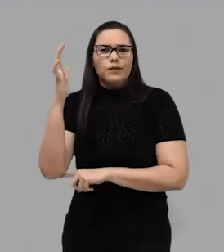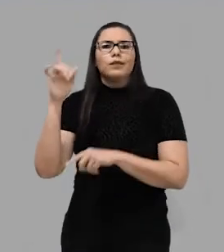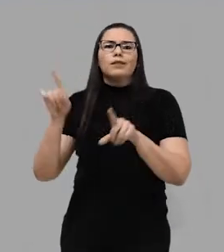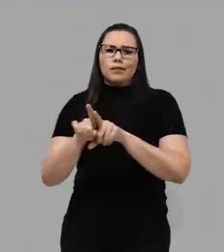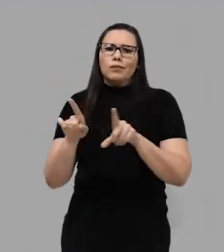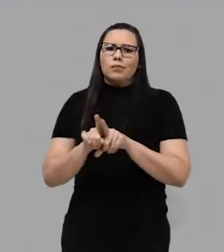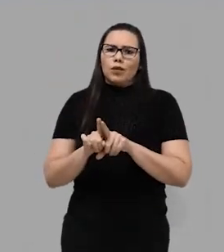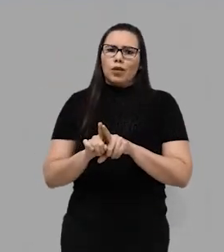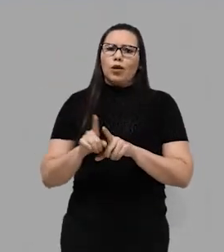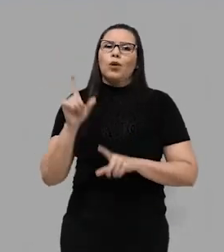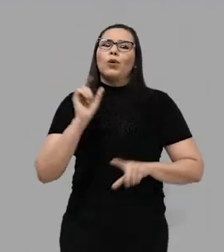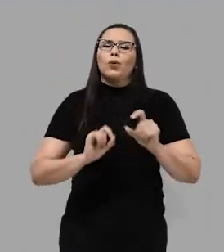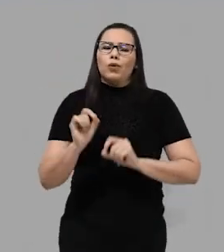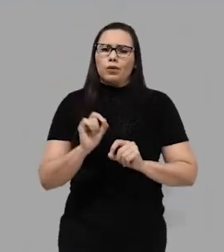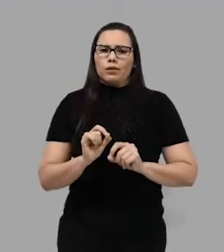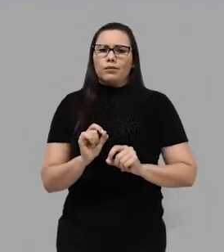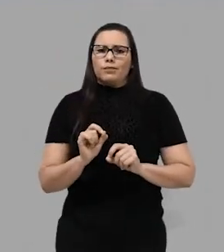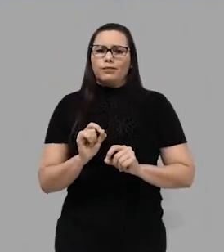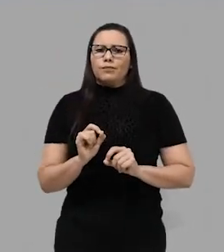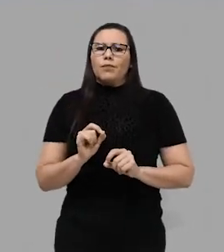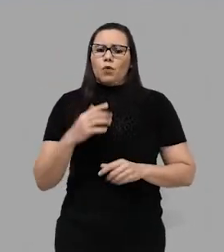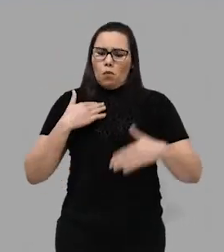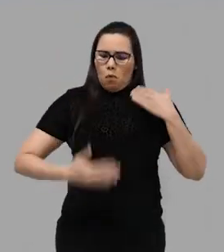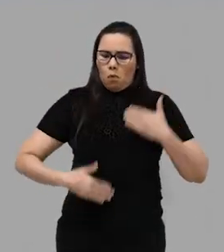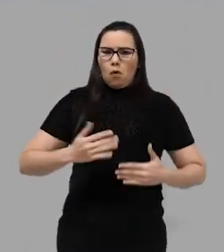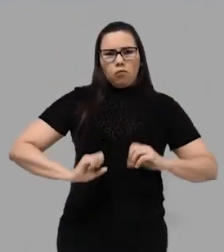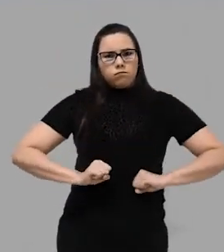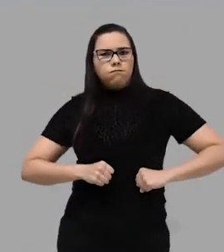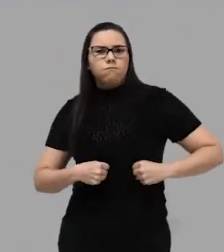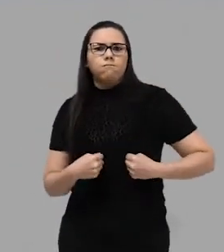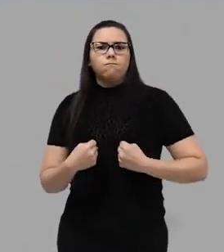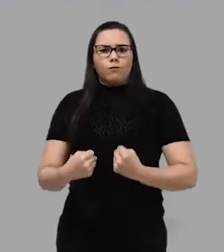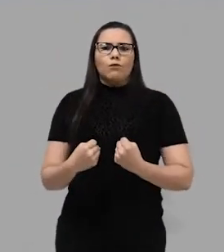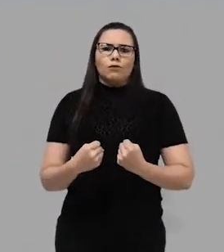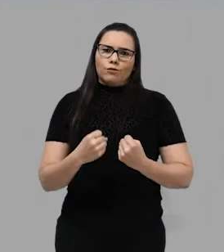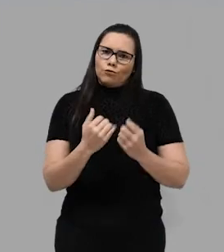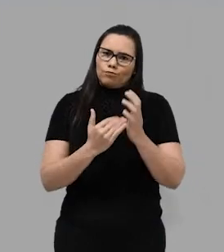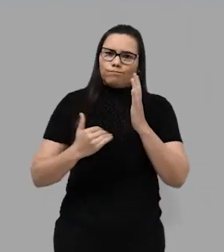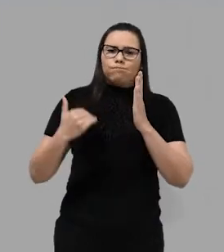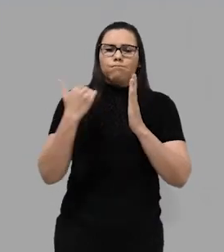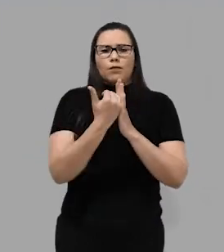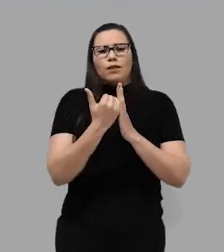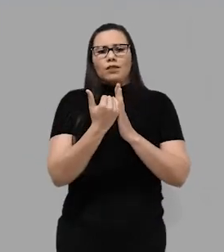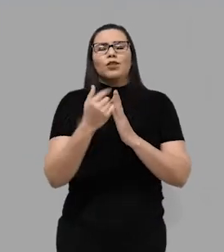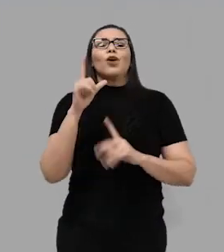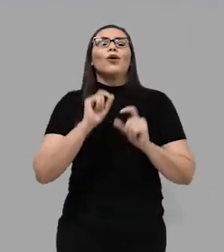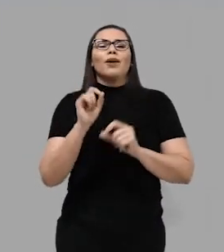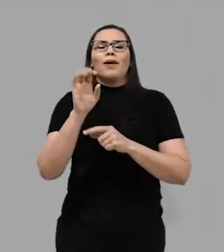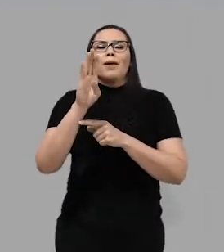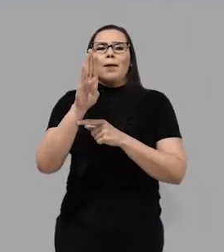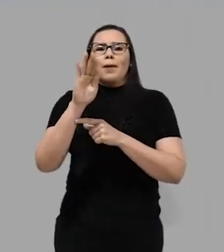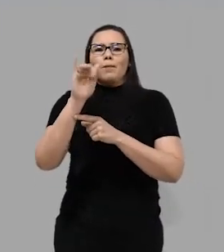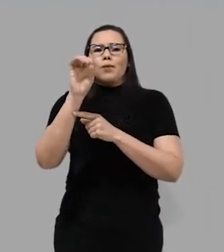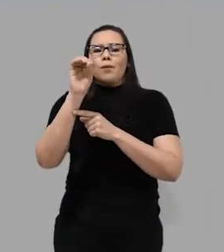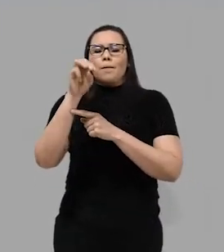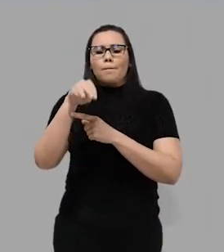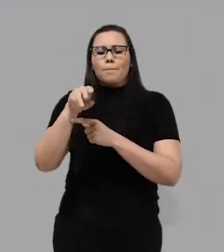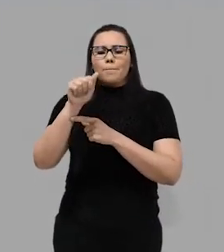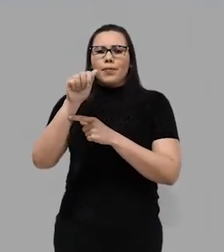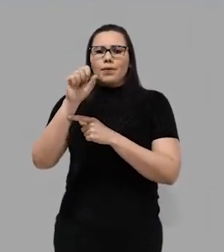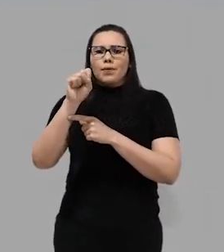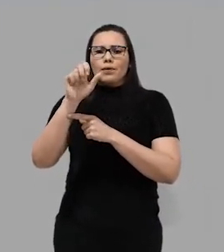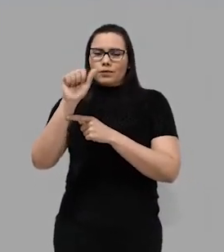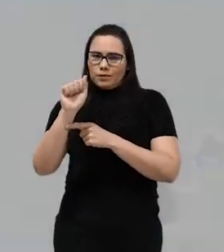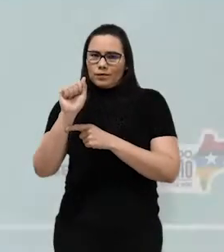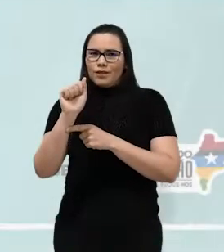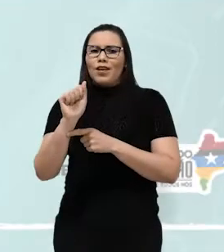gente chama essa massa de biomassa. Por quê? Biomassa, porque faz parte do corpo do indivíduo. Então,